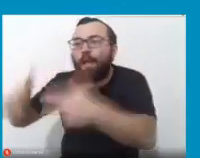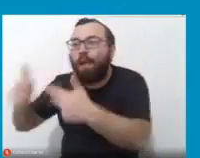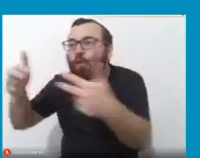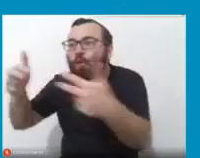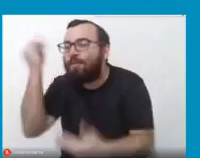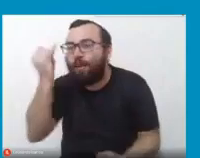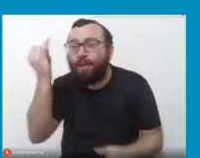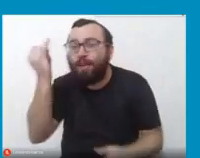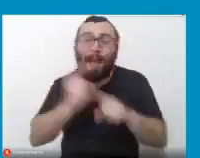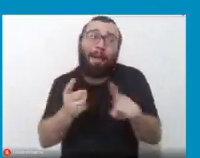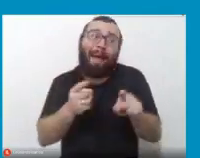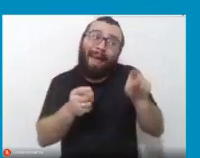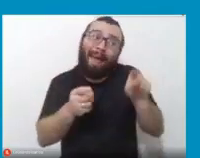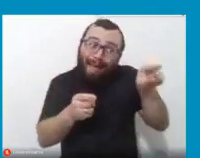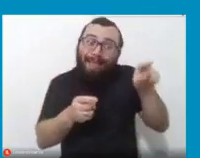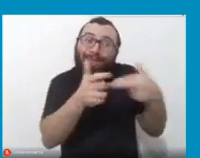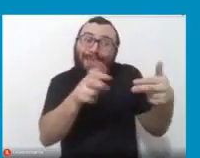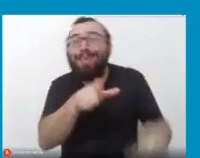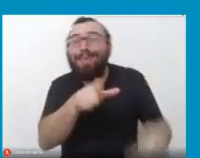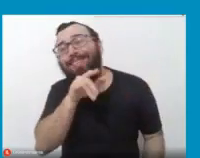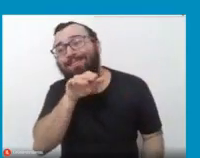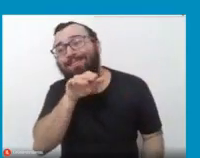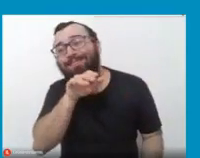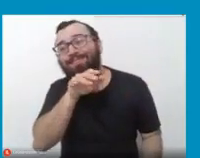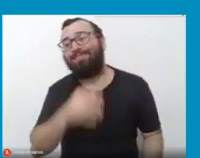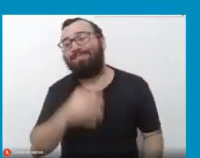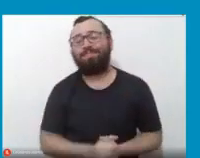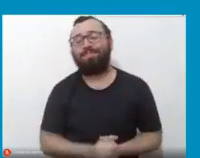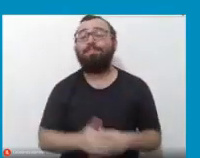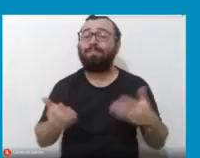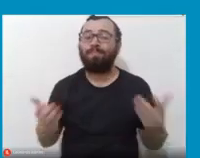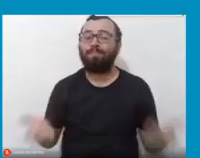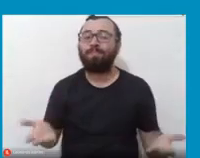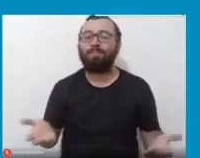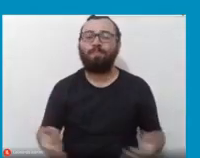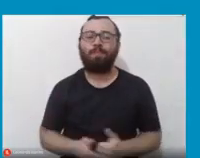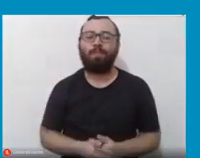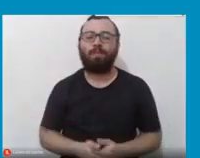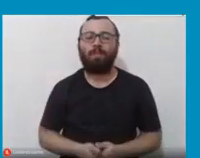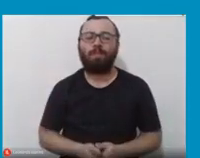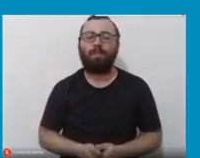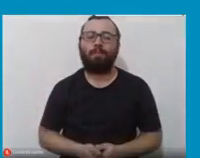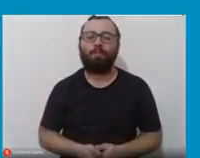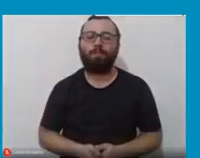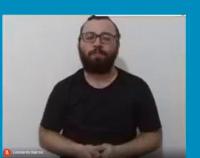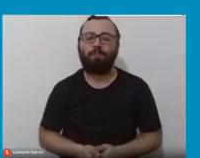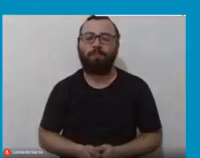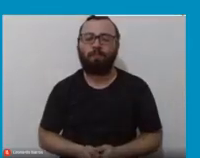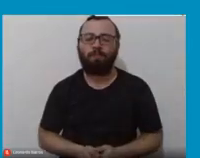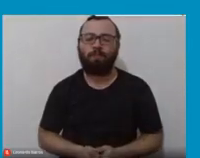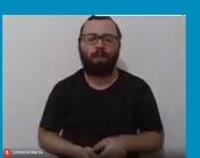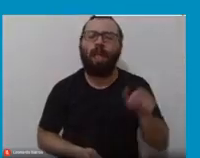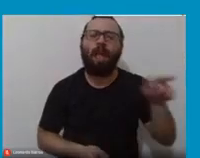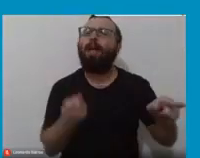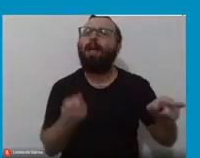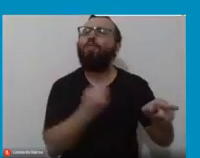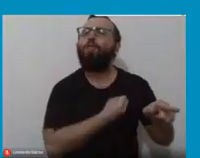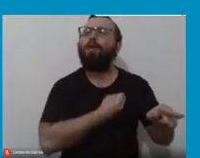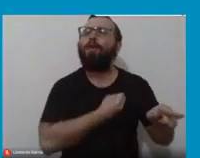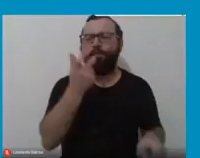mas às vezes a coisa importante é uma coisa ruim, né. Então, a coisa, no caso, era isso, o que os dados me diziam era